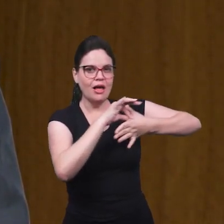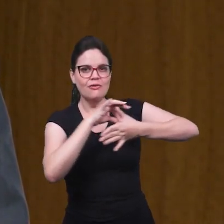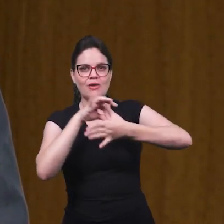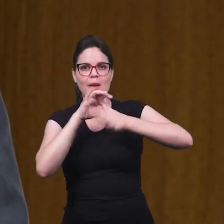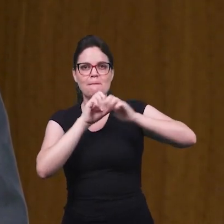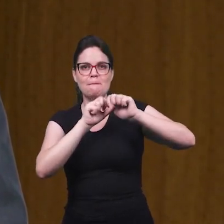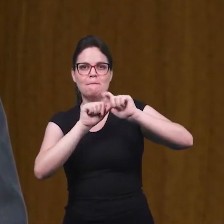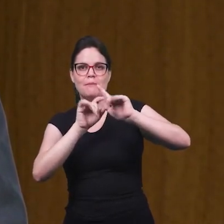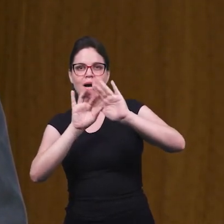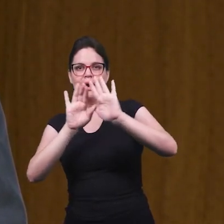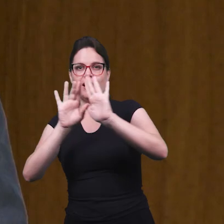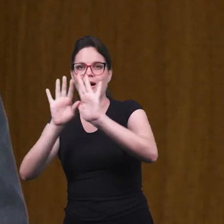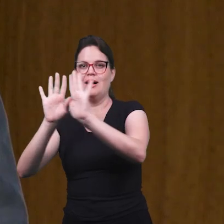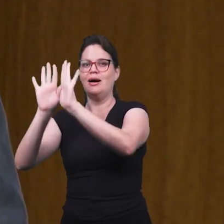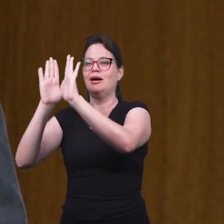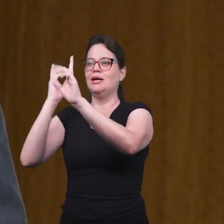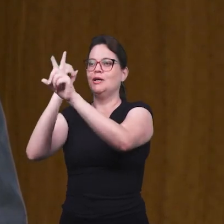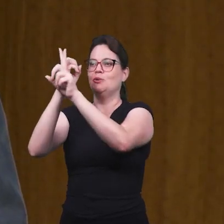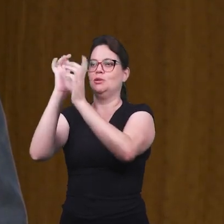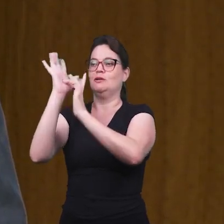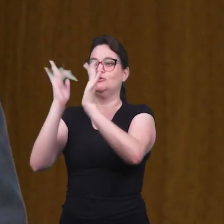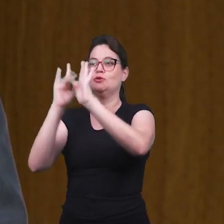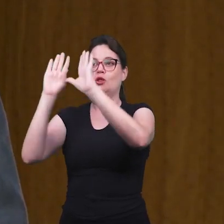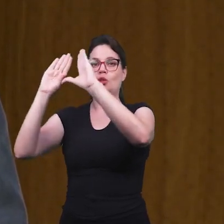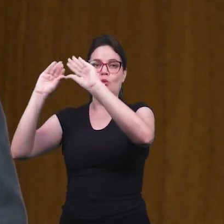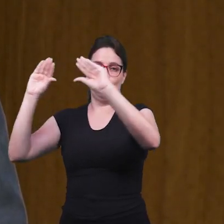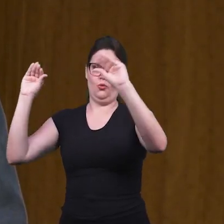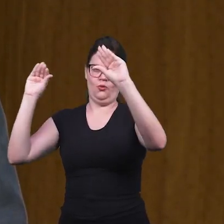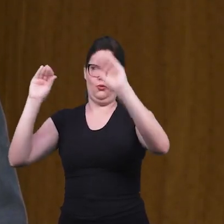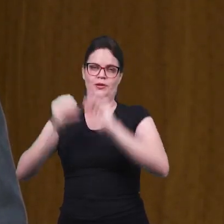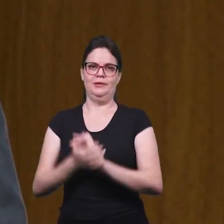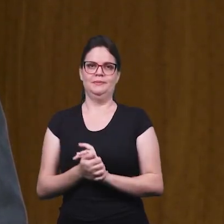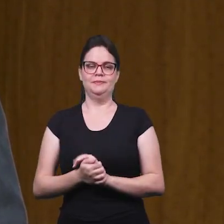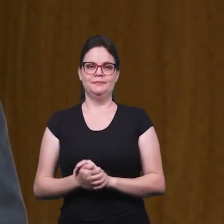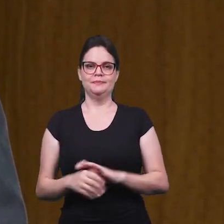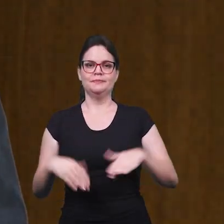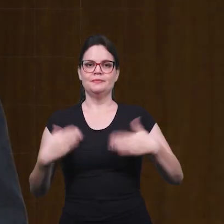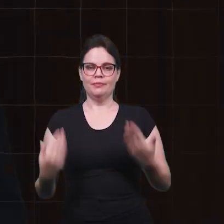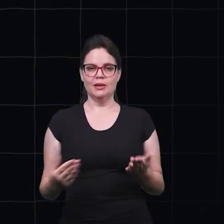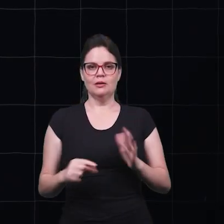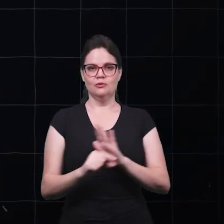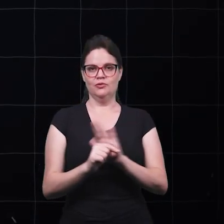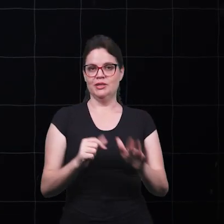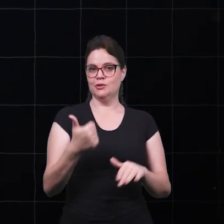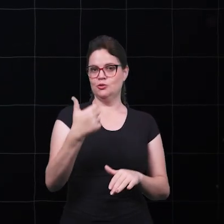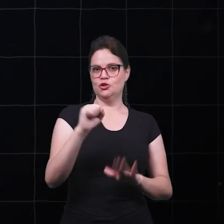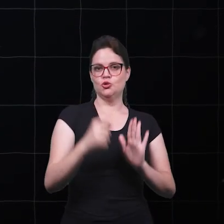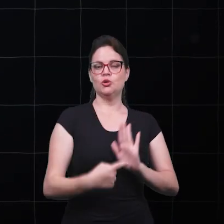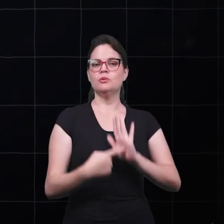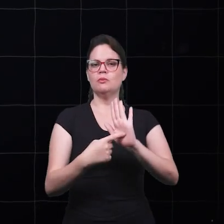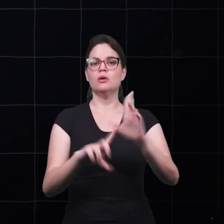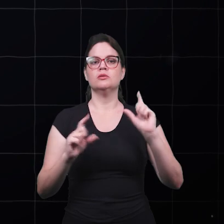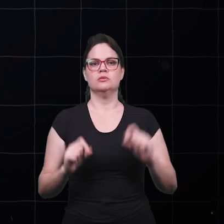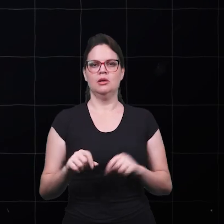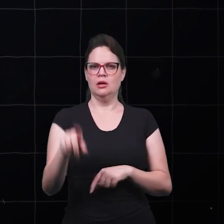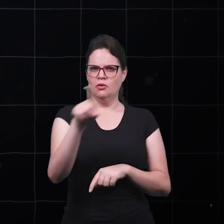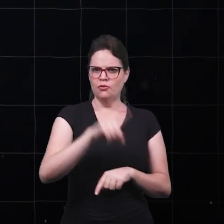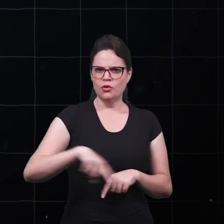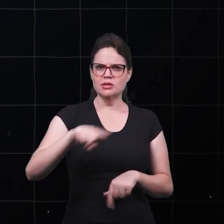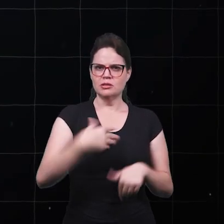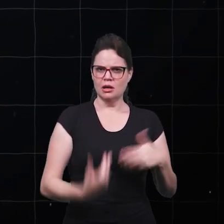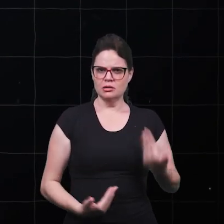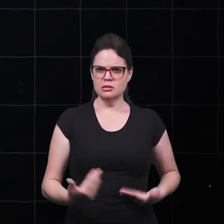fala. O versículo 18 é para nós, se cumpre essa profecia. Portanto, consolai-vos uns aos outros com